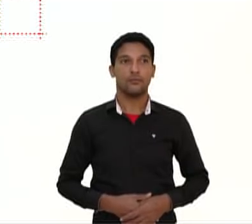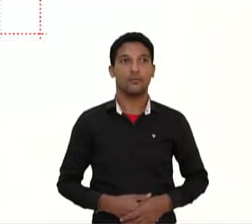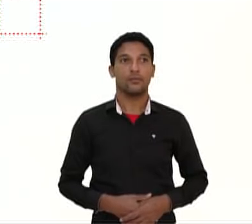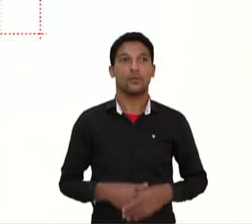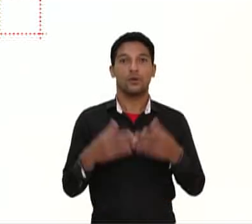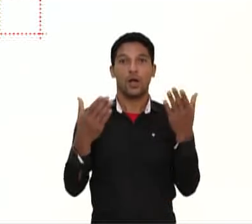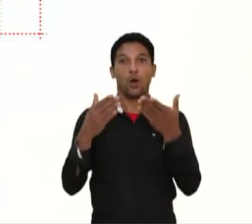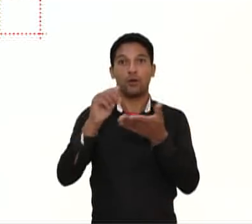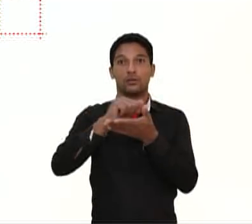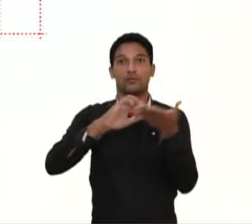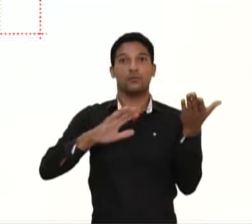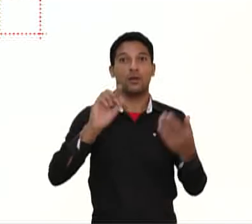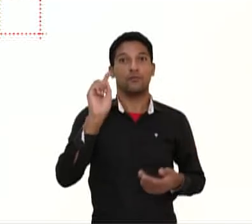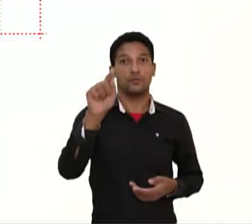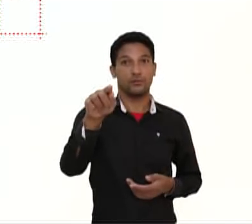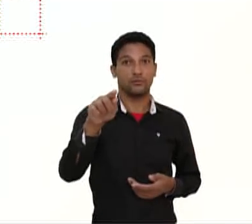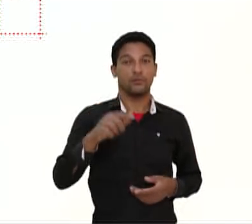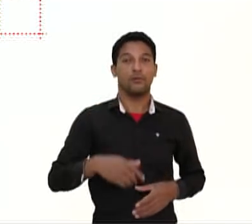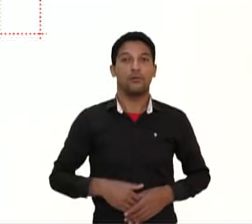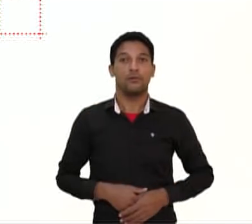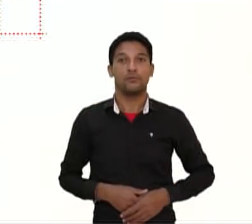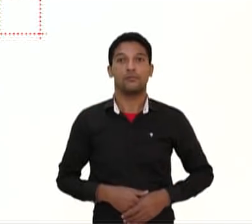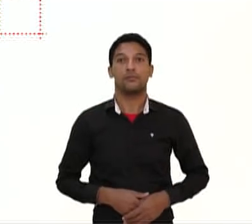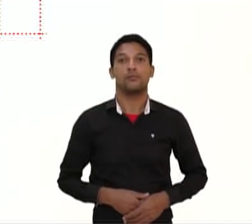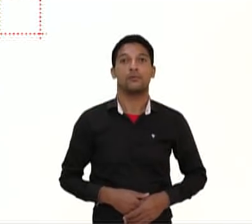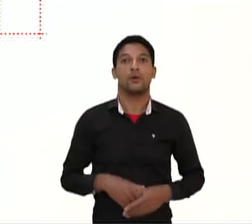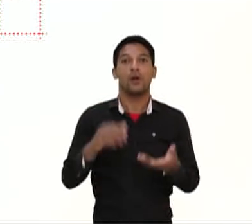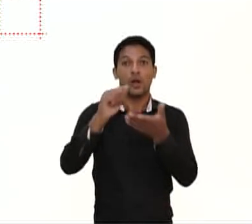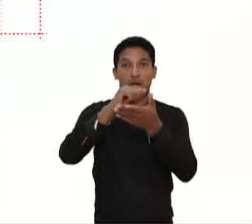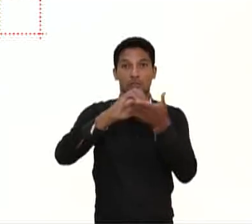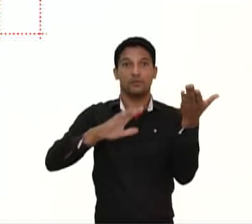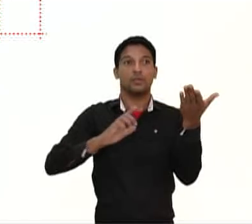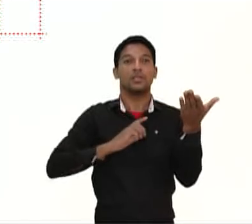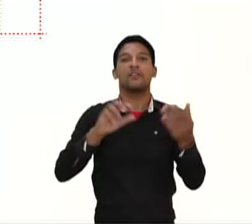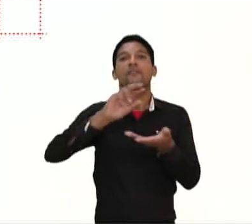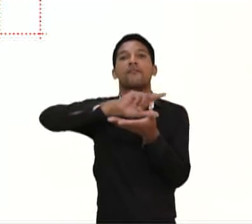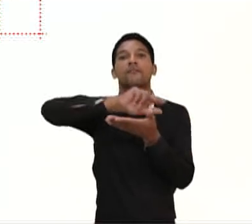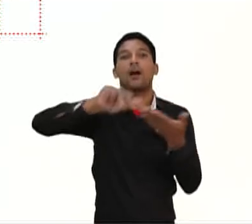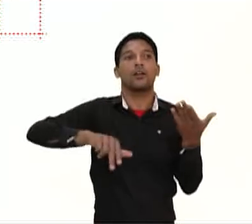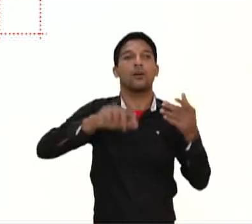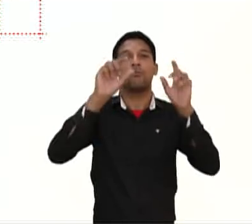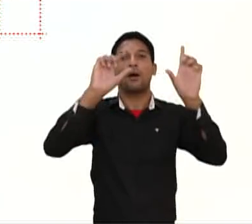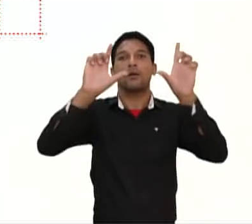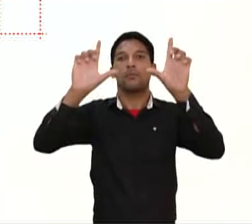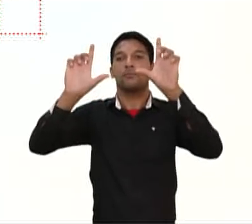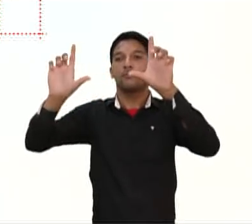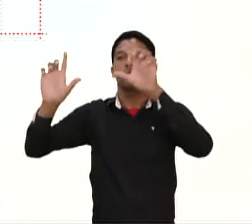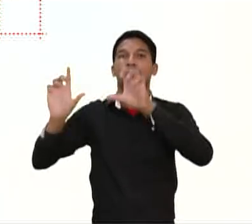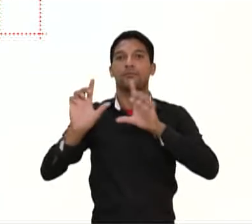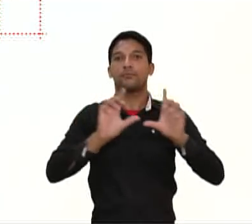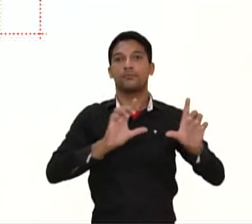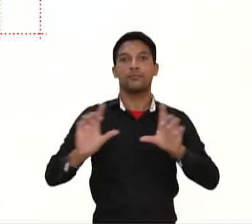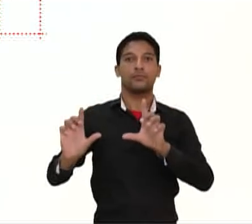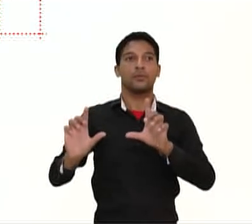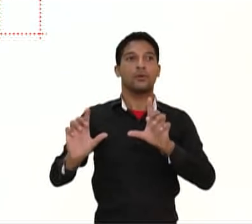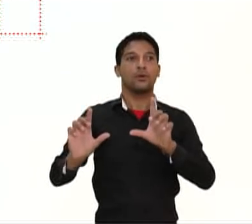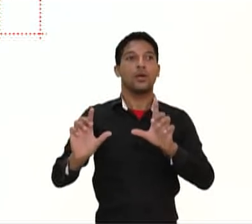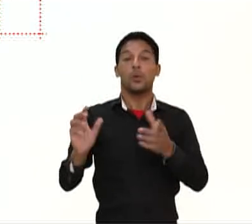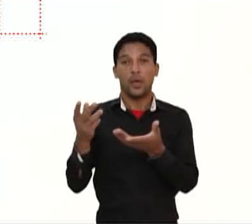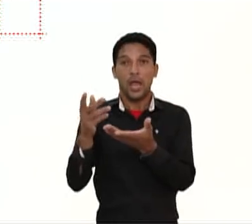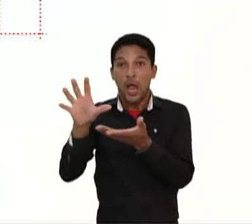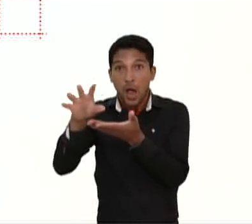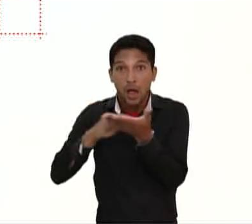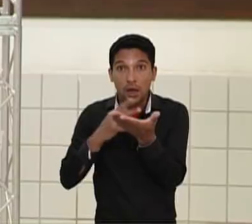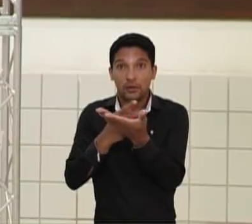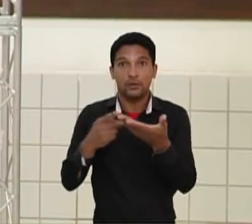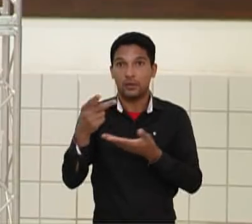Agora eu tenho um exercício para você. Nesse exercício, eu coloquei várias figuras e eu vou querer que você anote para mim. Não precisa desenhar as